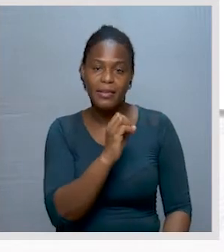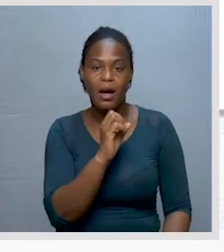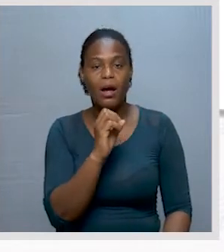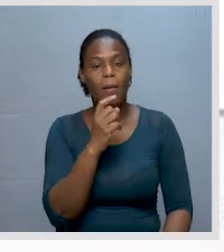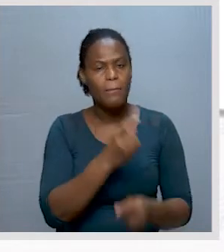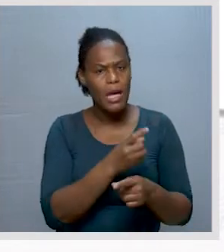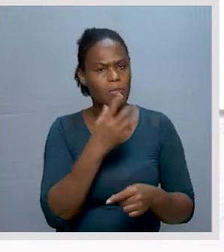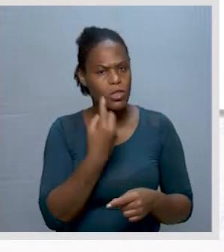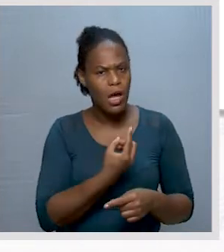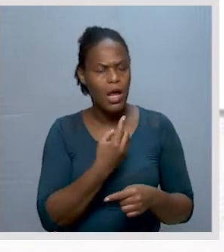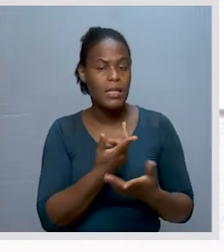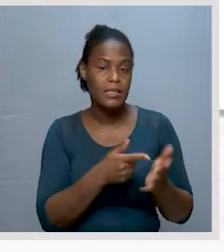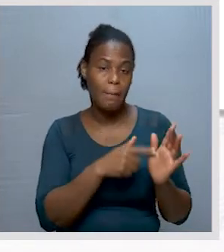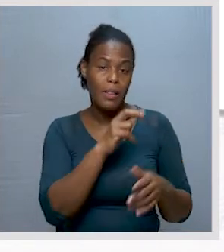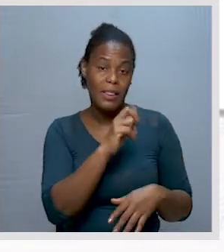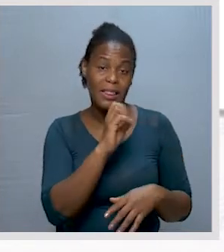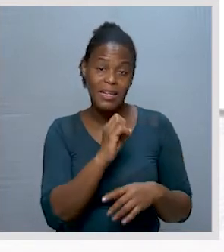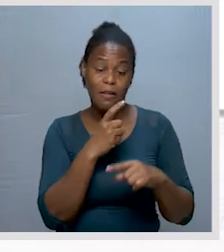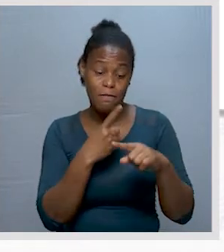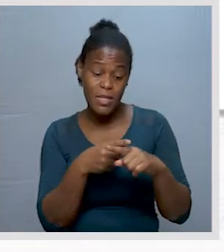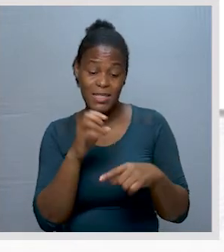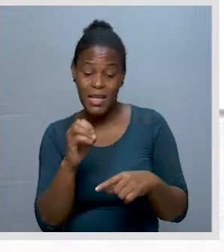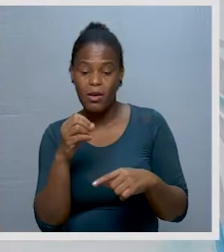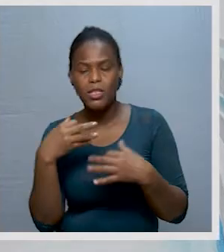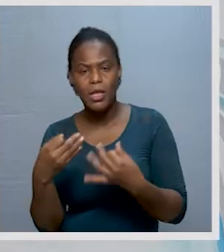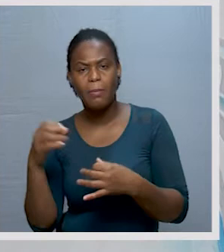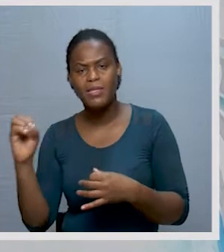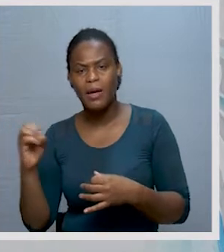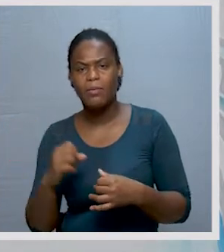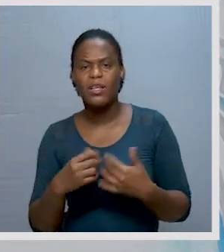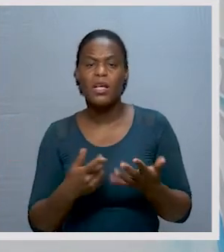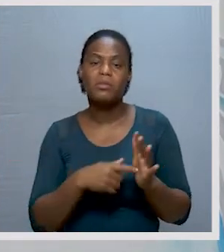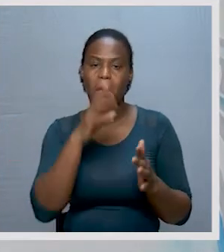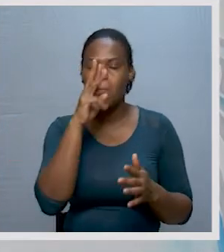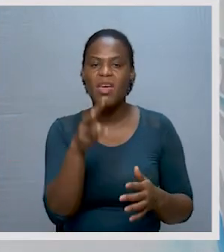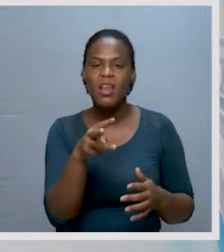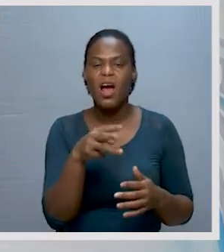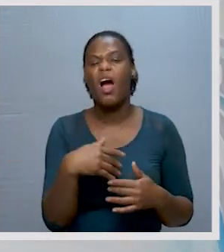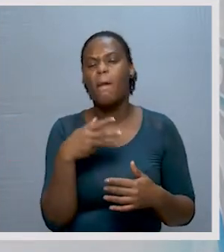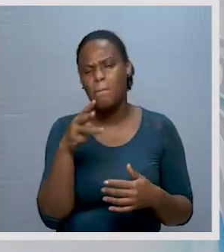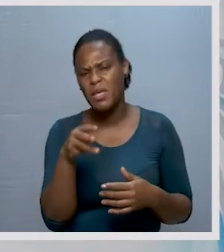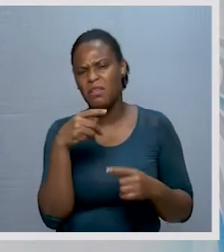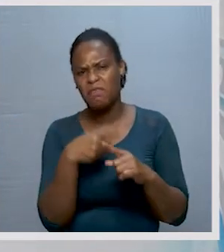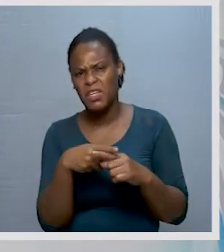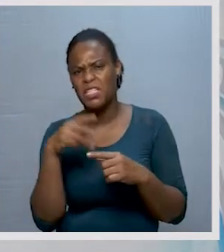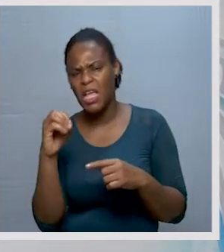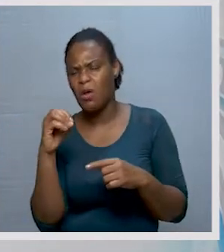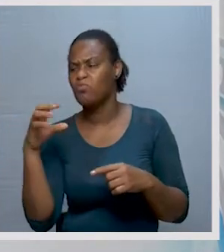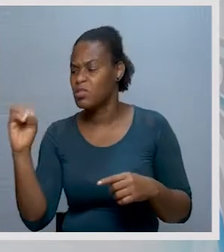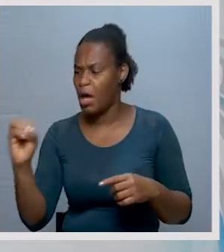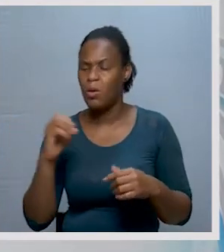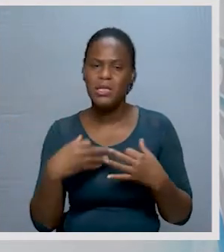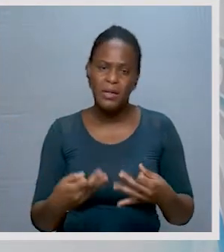seja 30, quando é multiplicado por 0, é 0. Mas, professor, se for 1000, também 1000 vezes 0, 0.